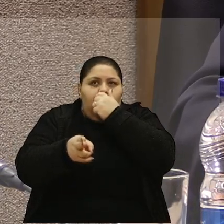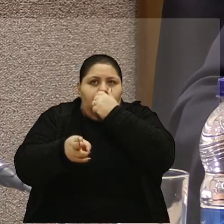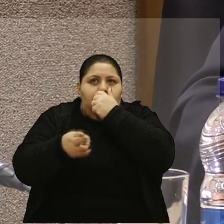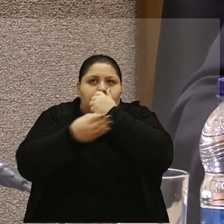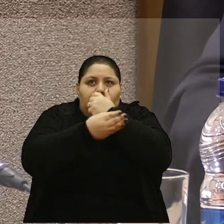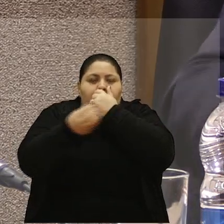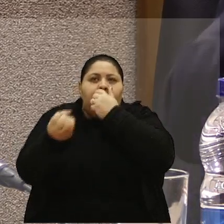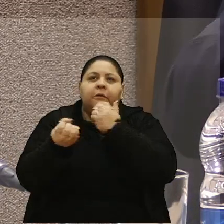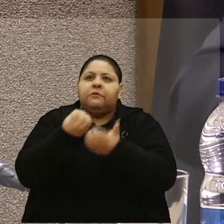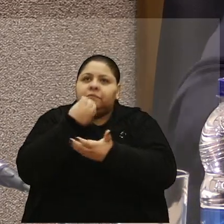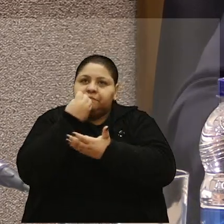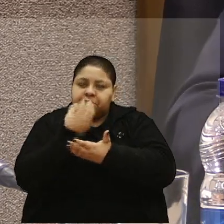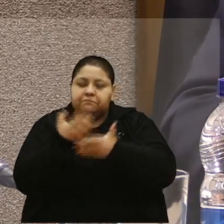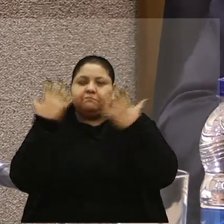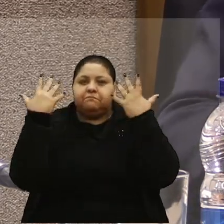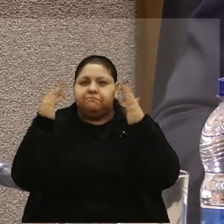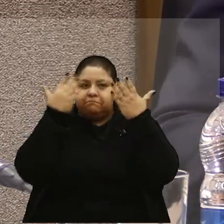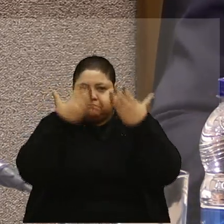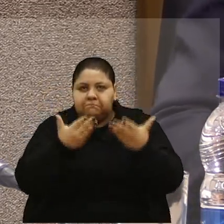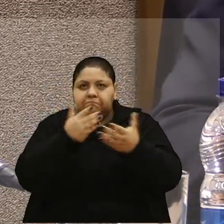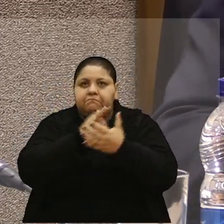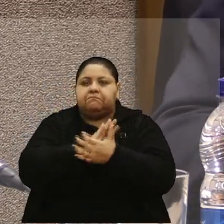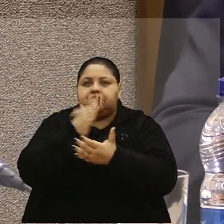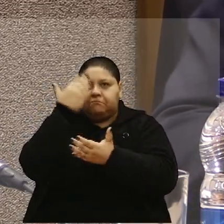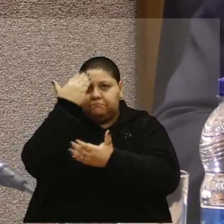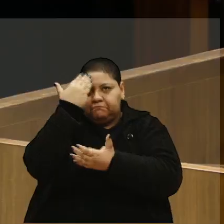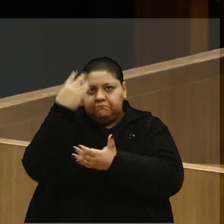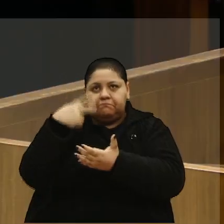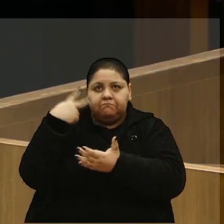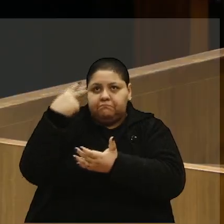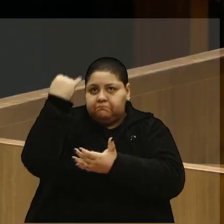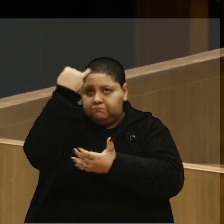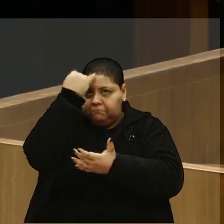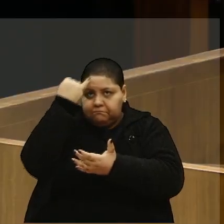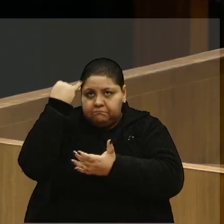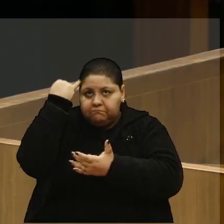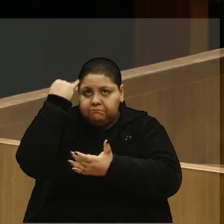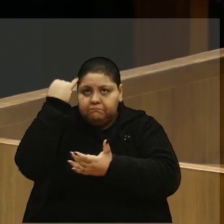coisa boa na caminhada. Então, parabéns. Obrigado, vereador D'Ambrosio.